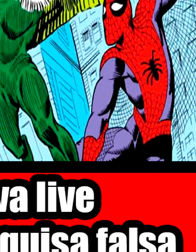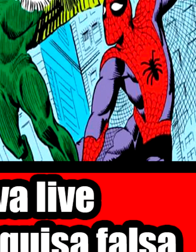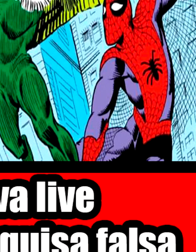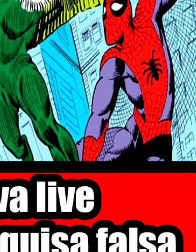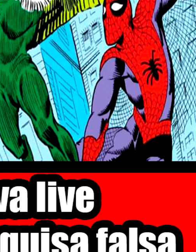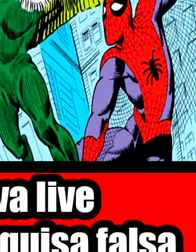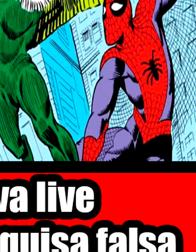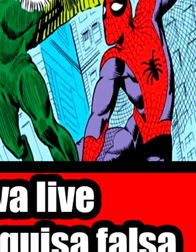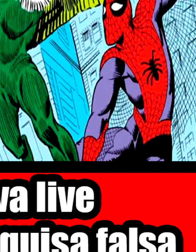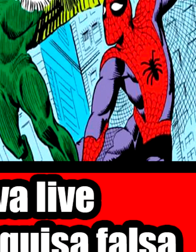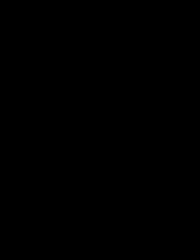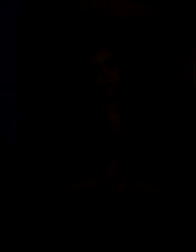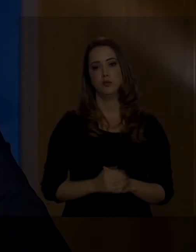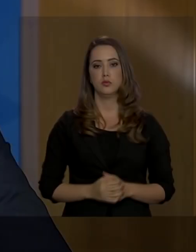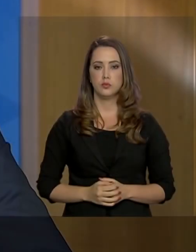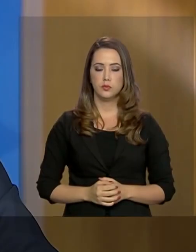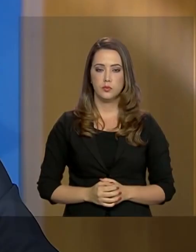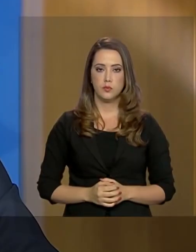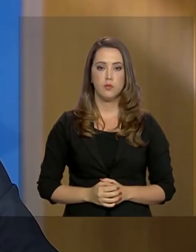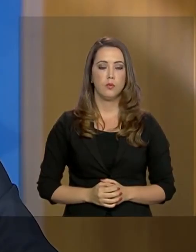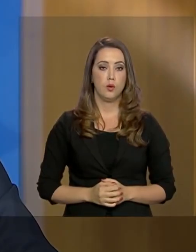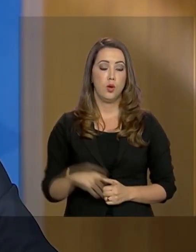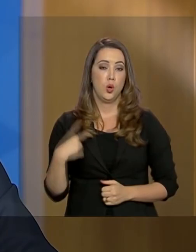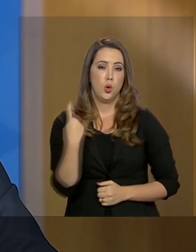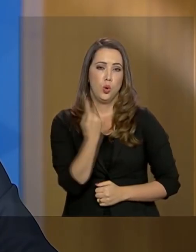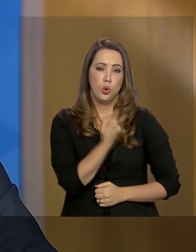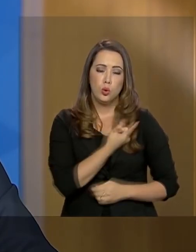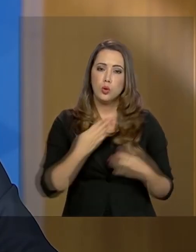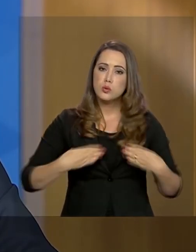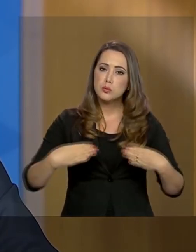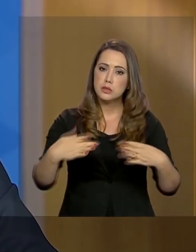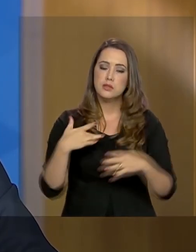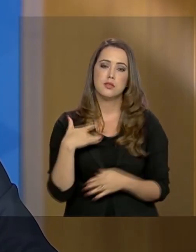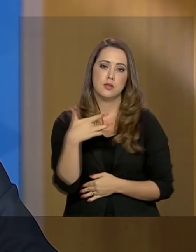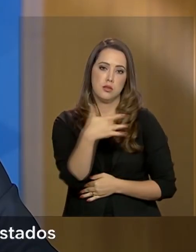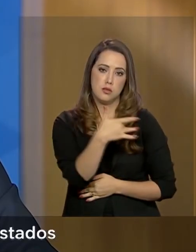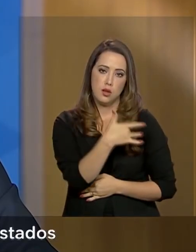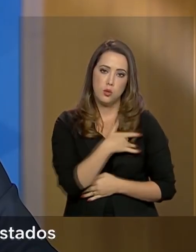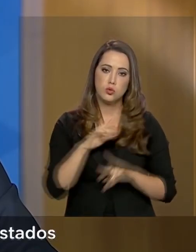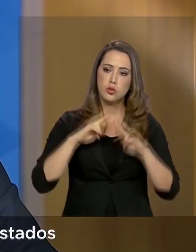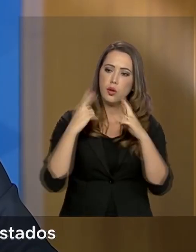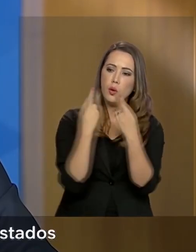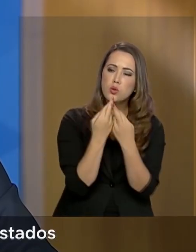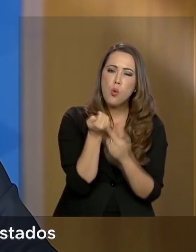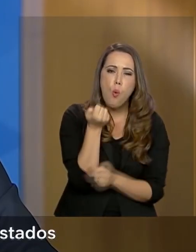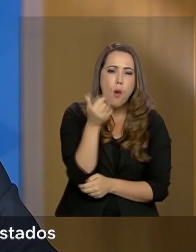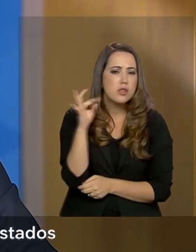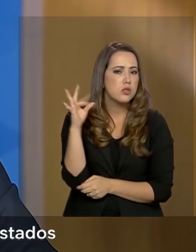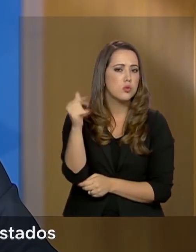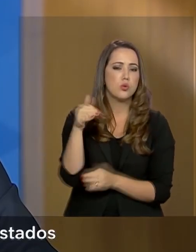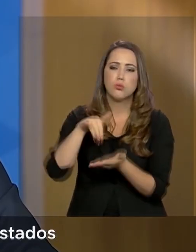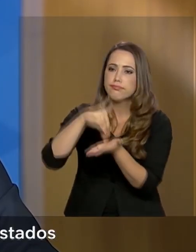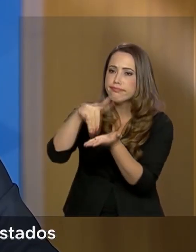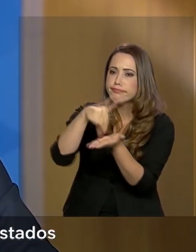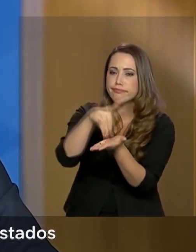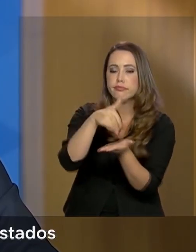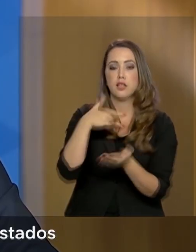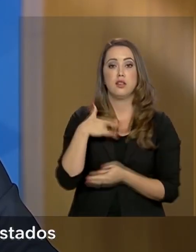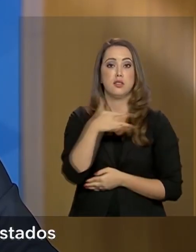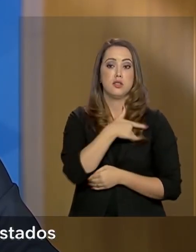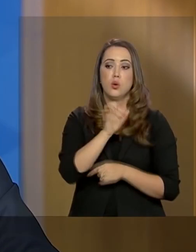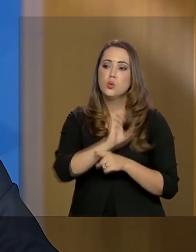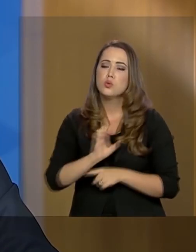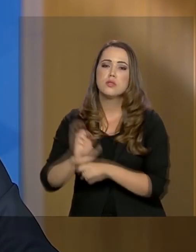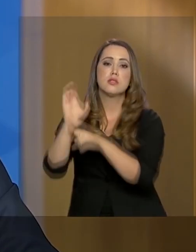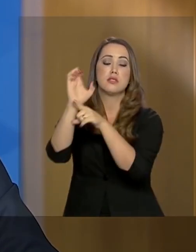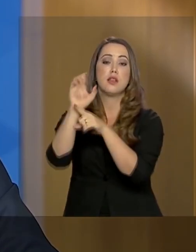cometendo ali. Só que eles sabiam o que de fato lá acontece. Eu, meu Deus do céu, que sou um coitado, nunca viajei para fora do país, tinha noção por